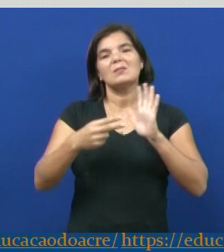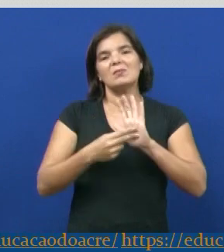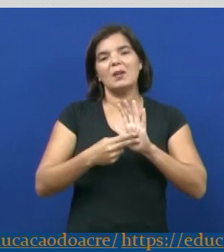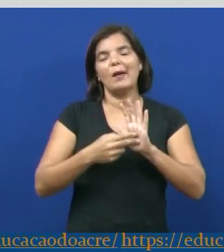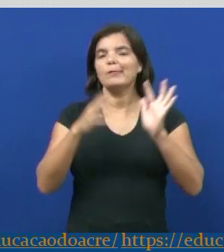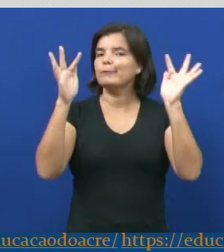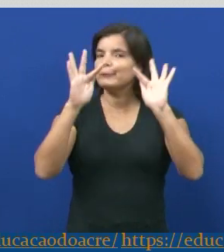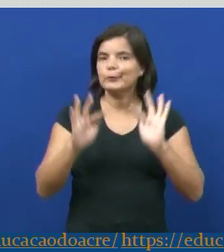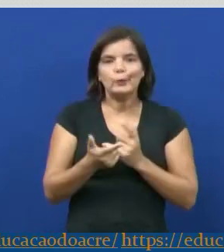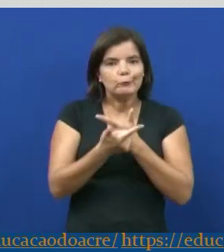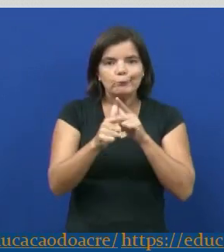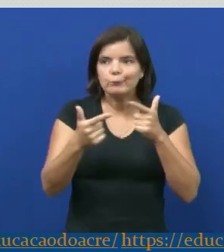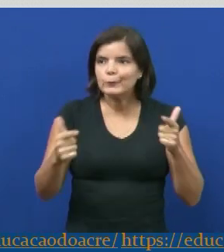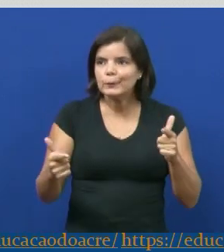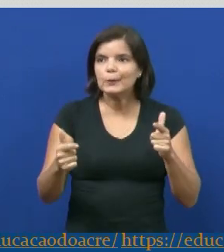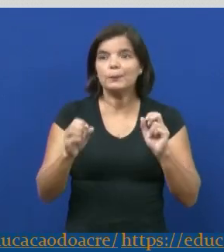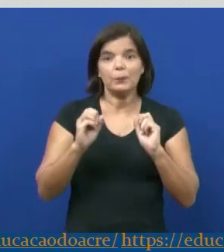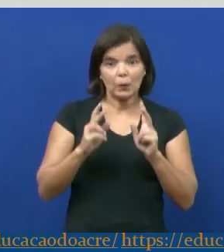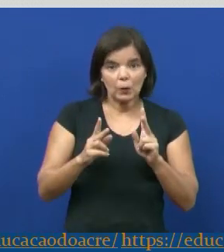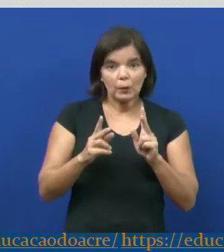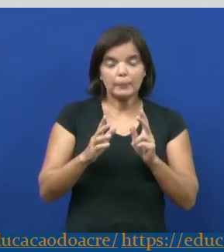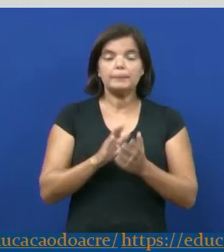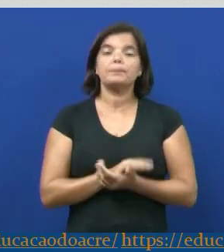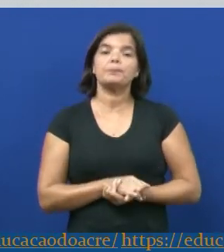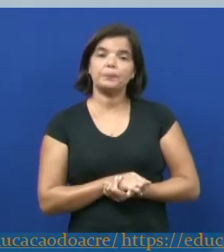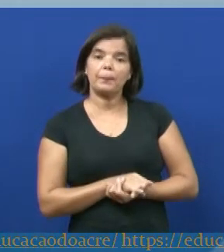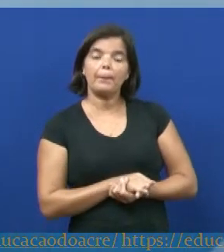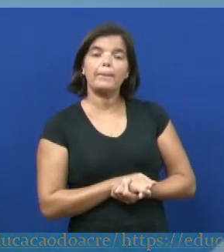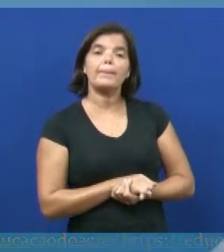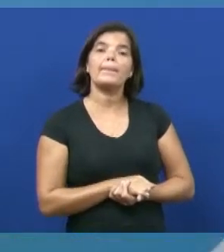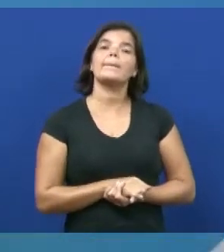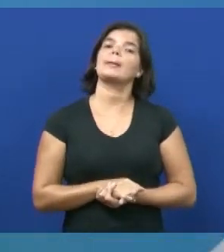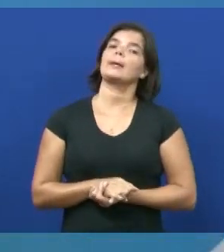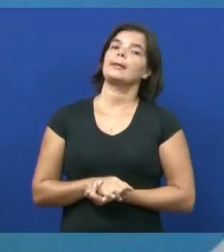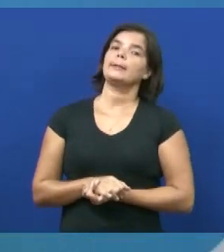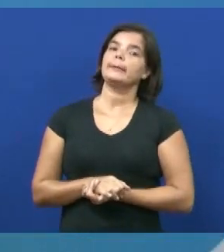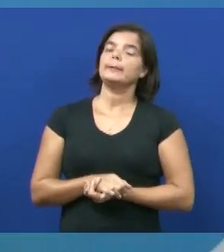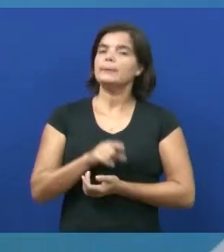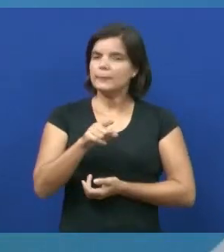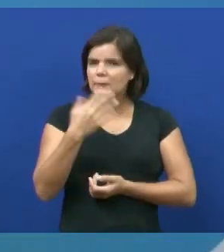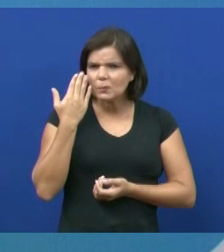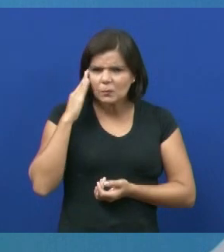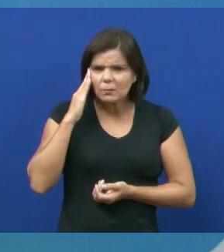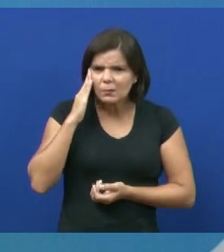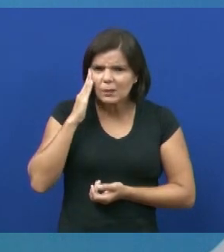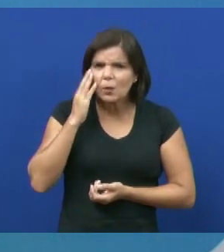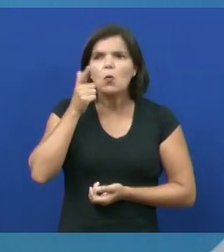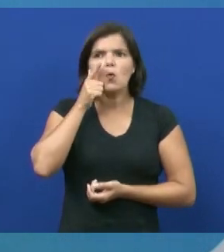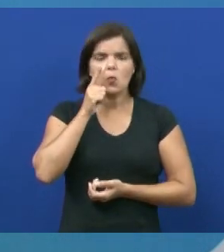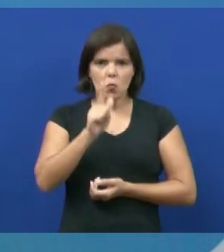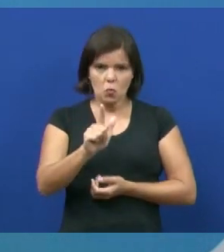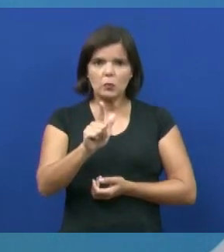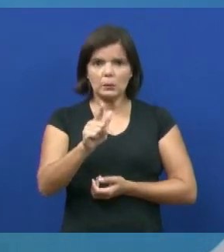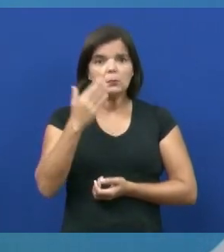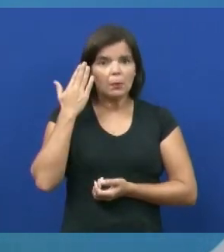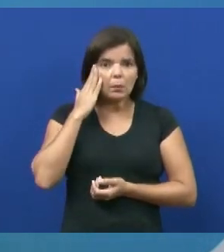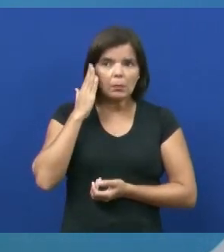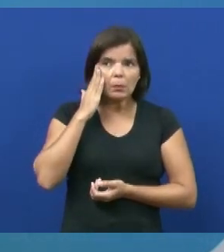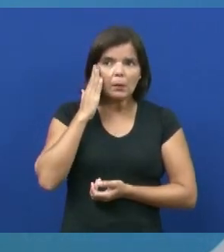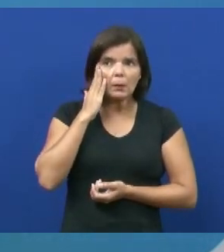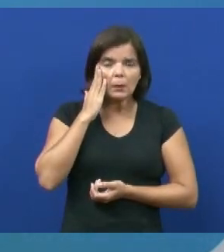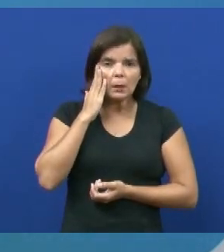à infelicidade. Ok? Volta aqui para mim, aluno. Vocês estão entendendo? Conseguiram